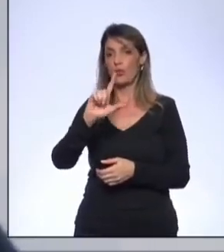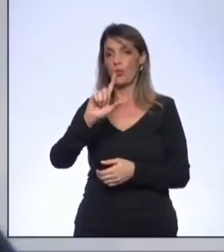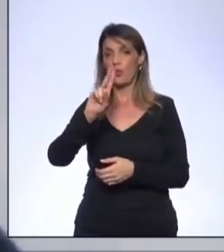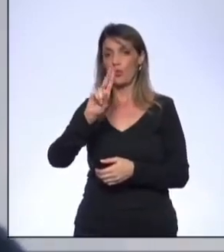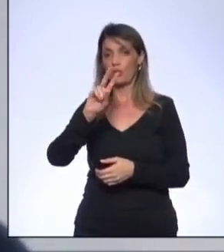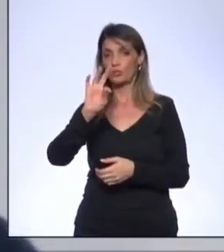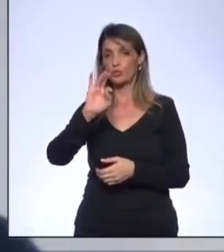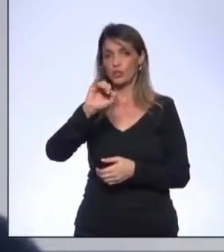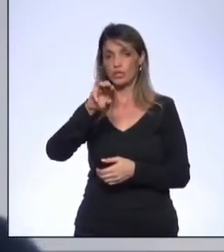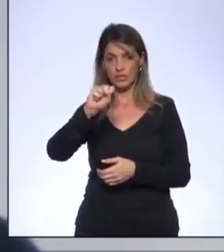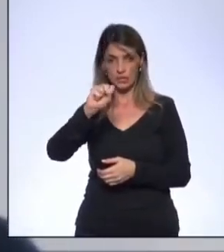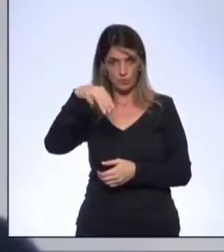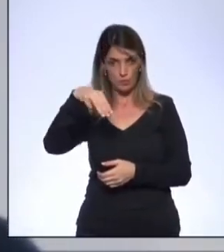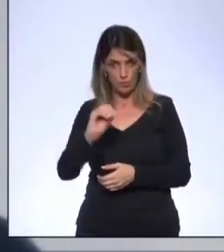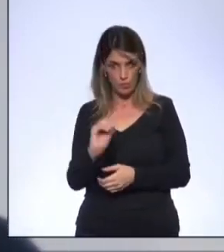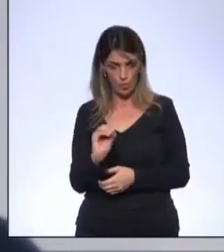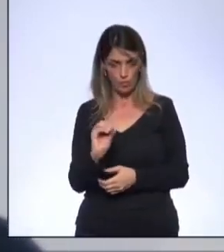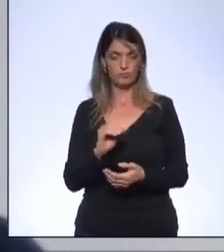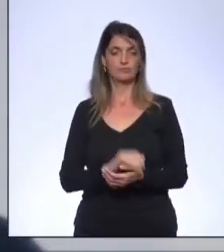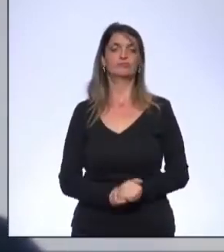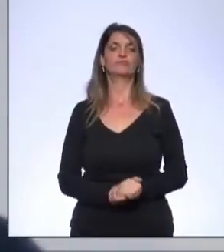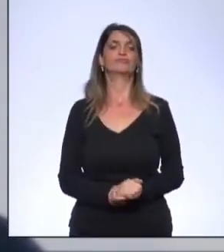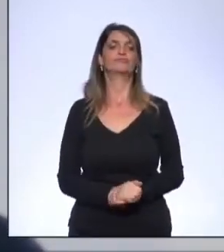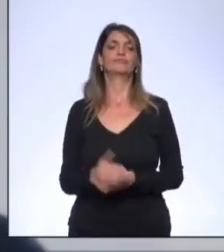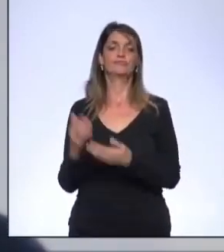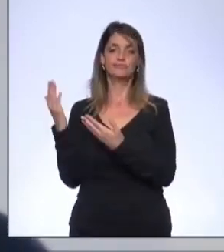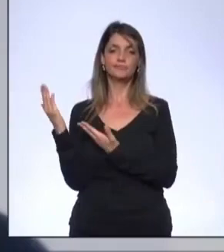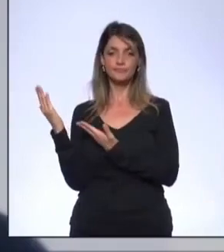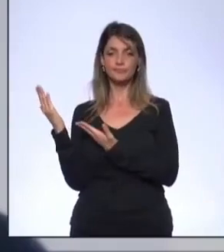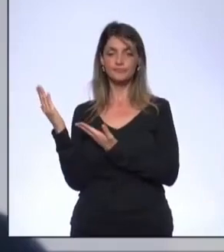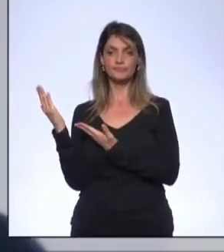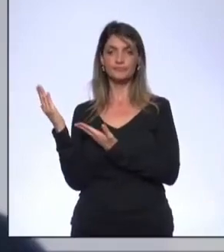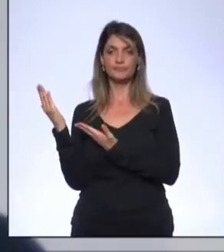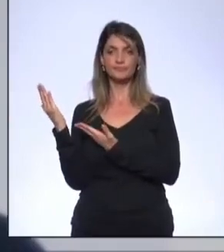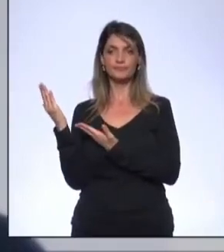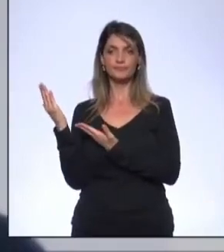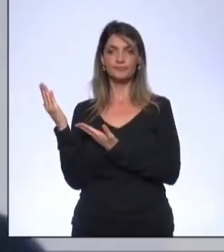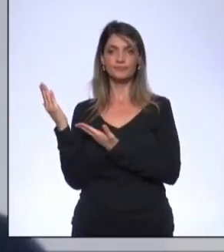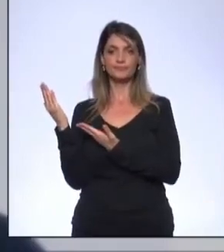Beleza? Então vamos para o próximo slide.